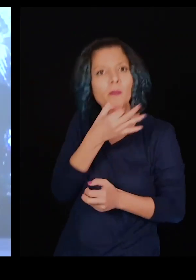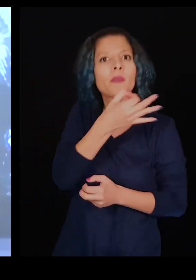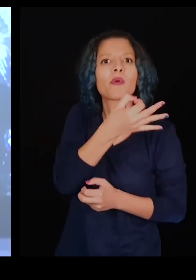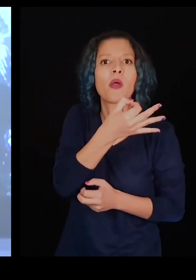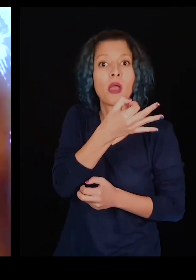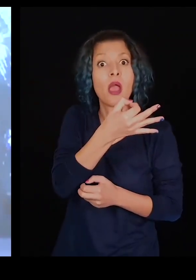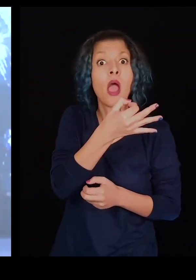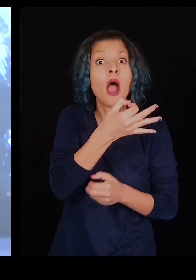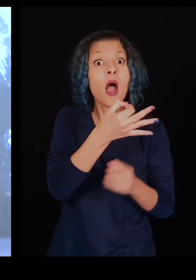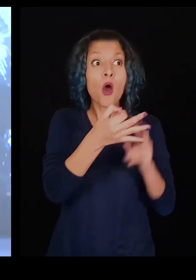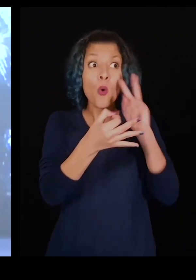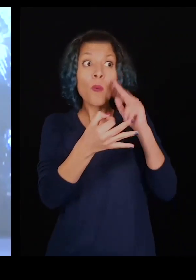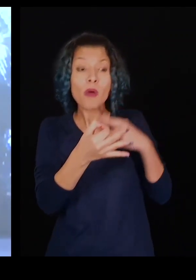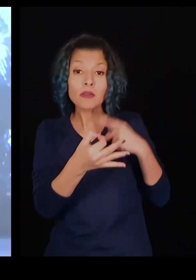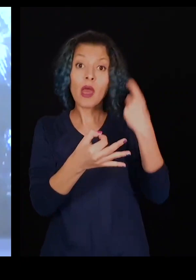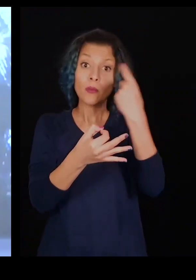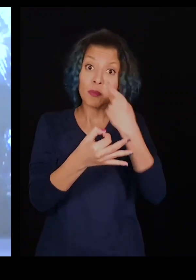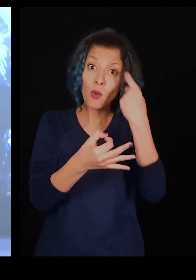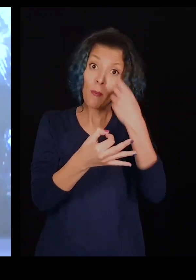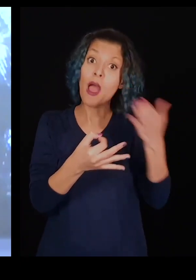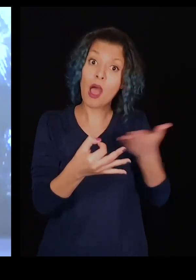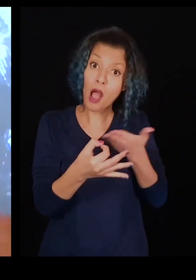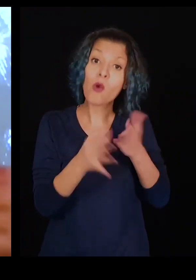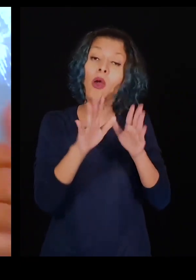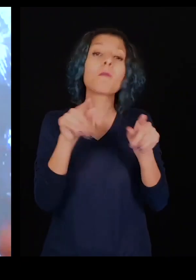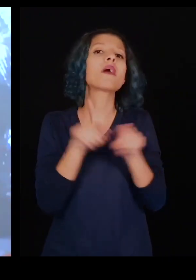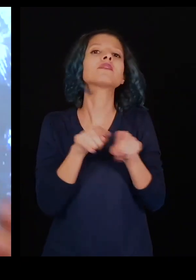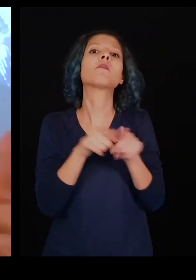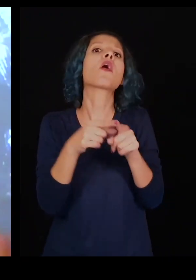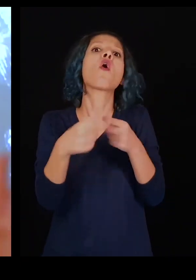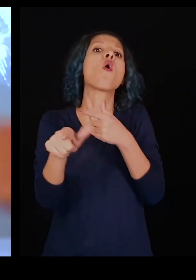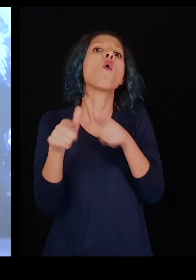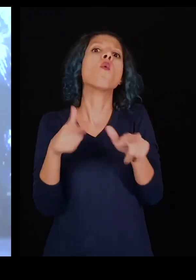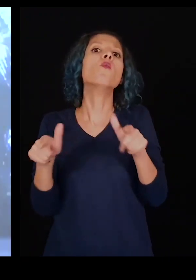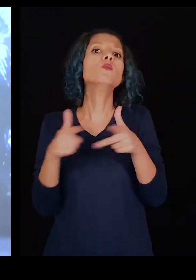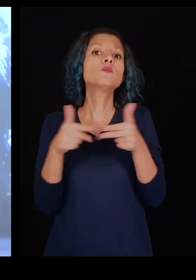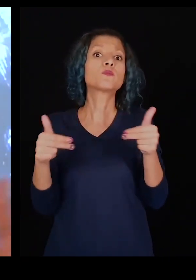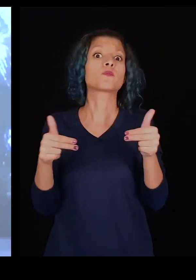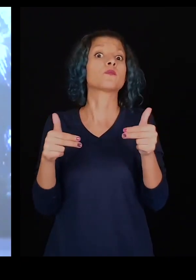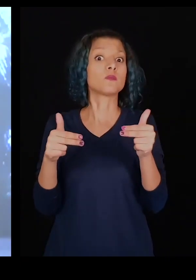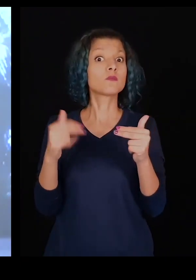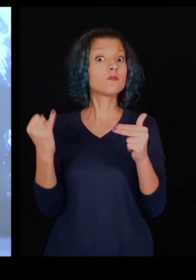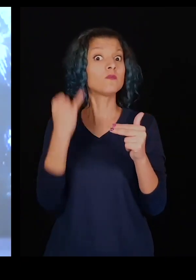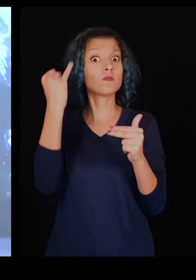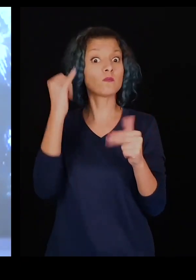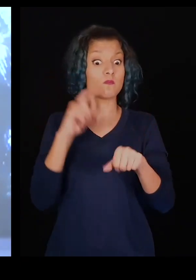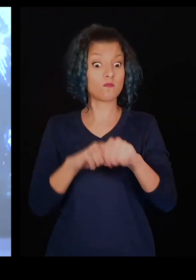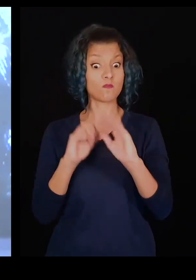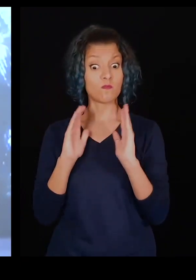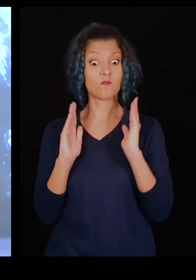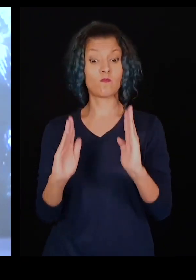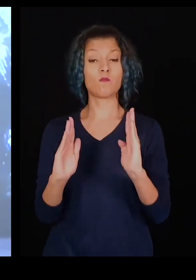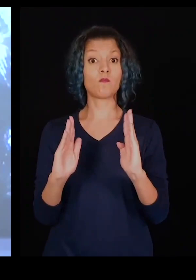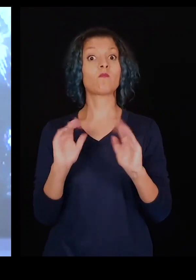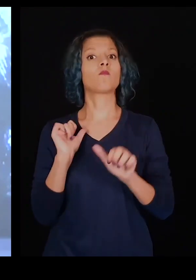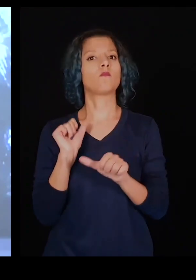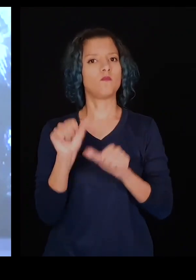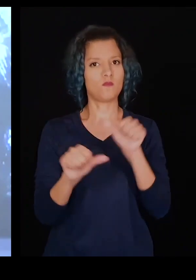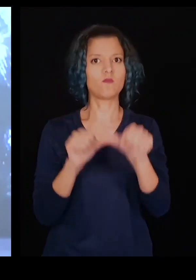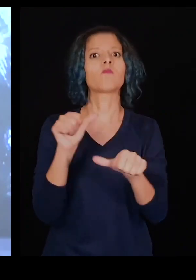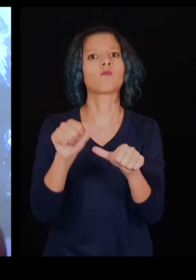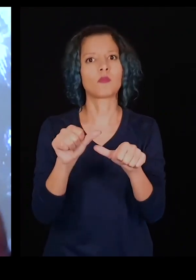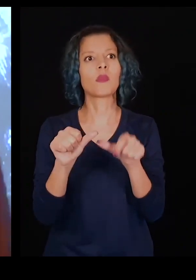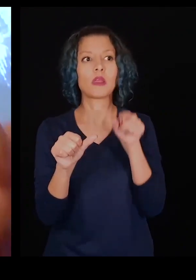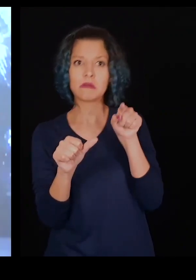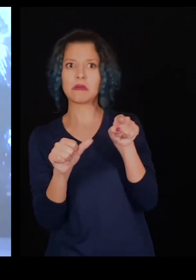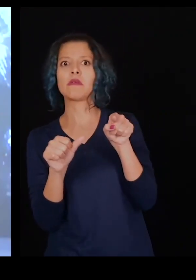deste momento, mas também para outras grandes questões da história deste momento transformacional que a empresa